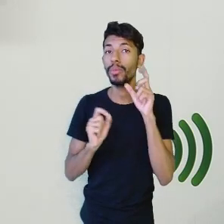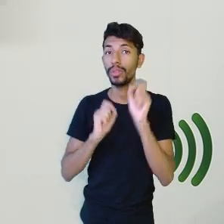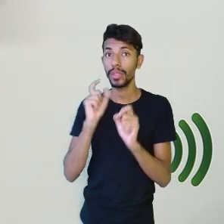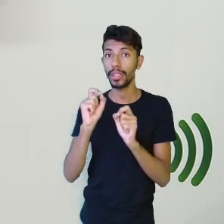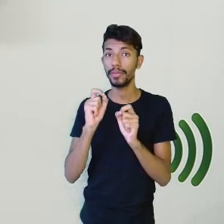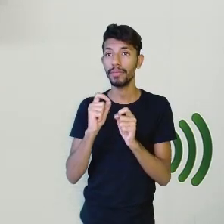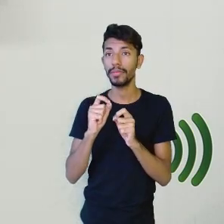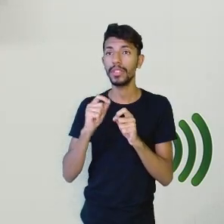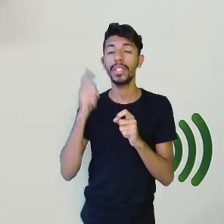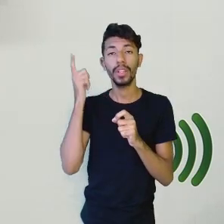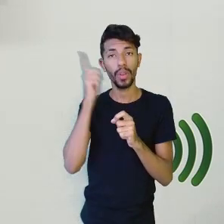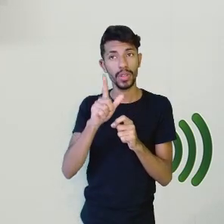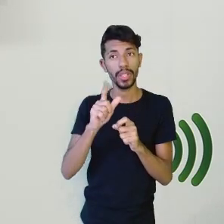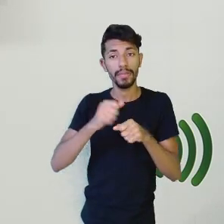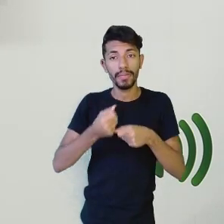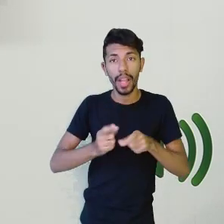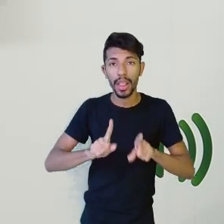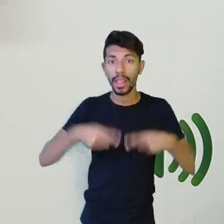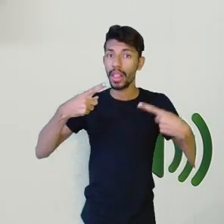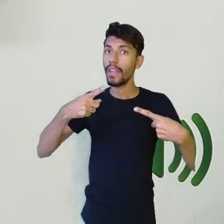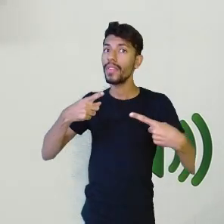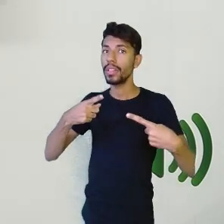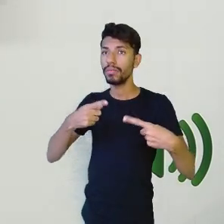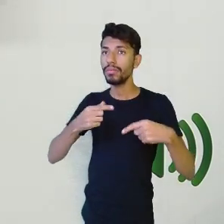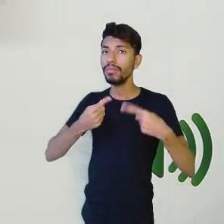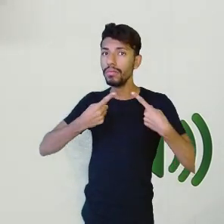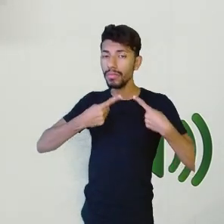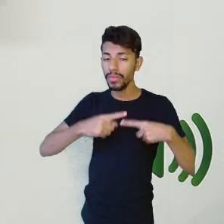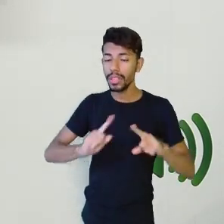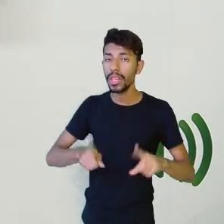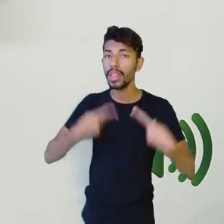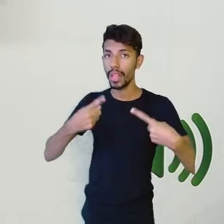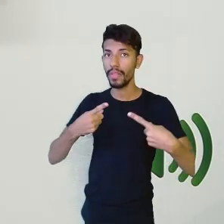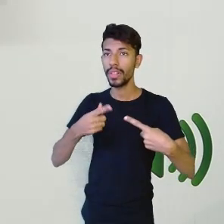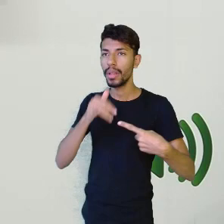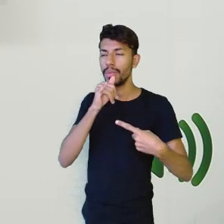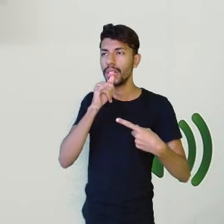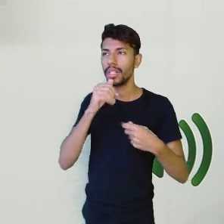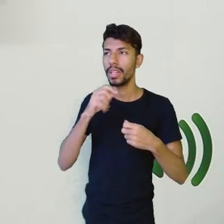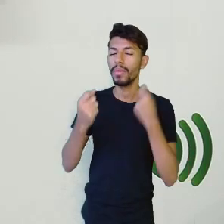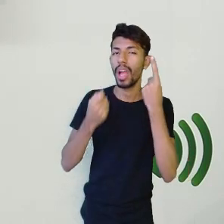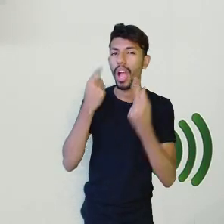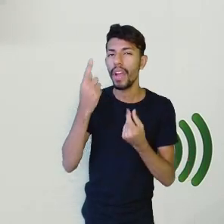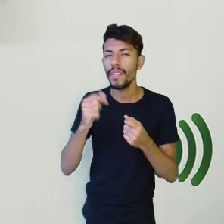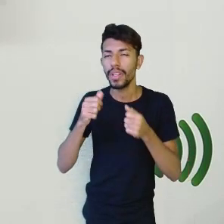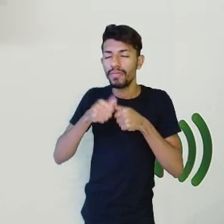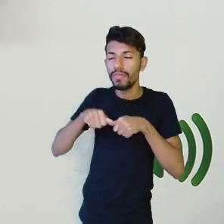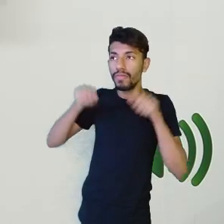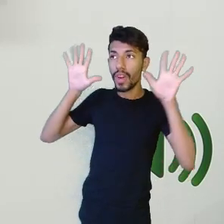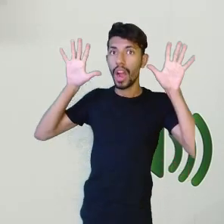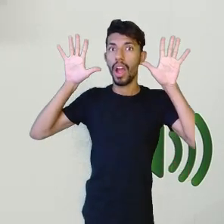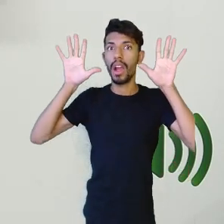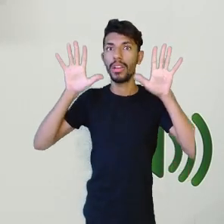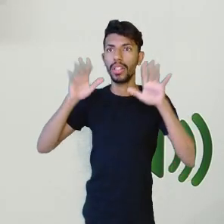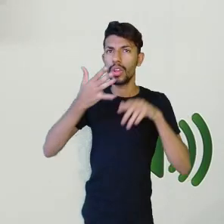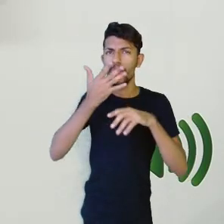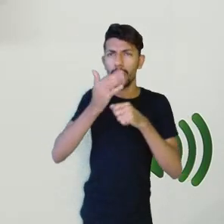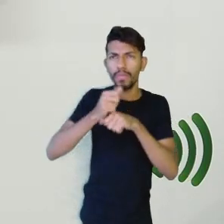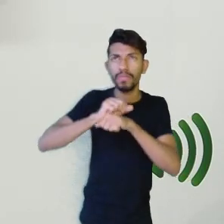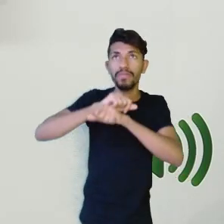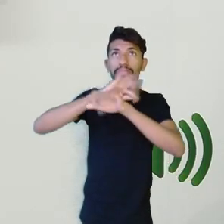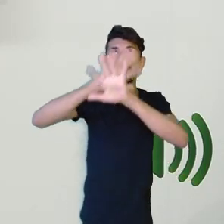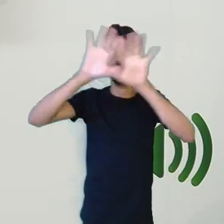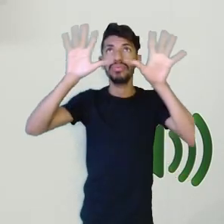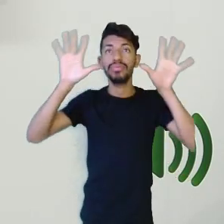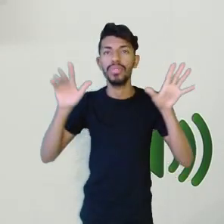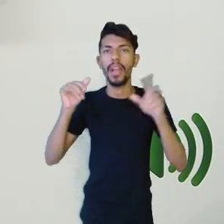defesa. Muitas vezes ele abre essas penas coloridas, né, e outras aves também, para mostrar a sua imponência, o seu poder,